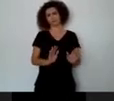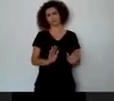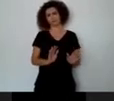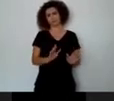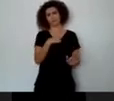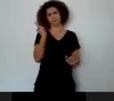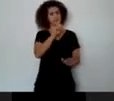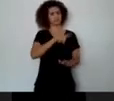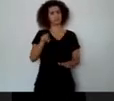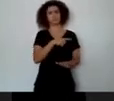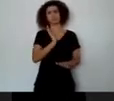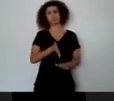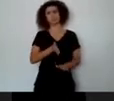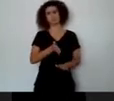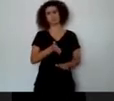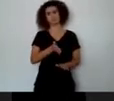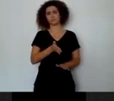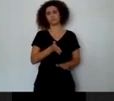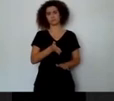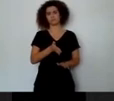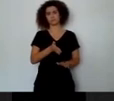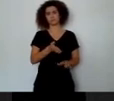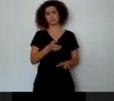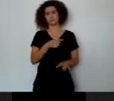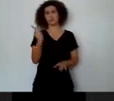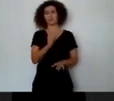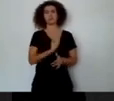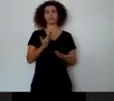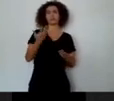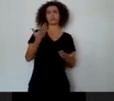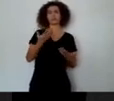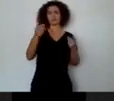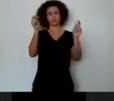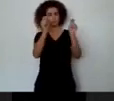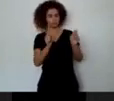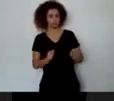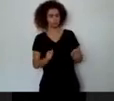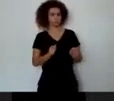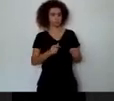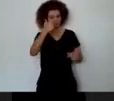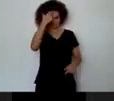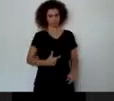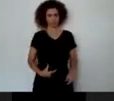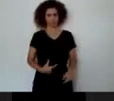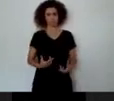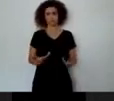E na nossa imagem, né, na nossa subjetividade também como pessoa, isso interfere de uma